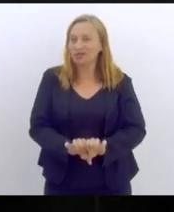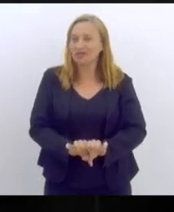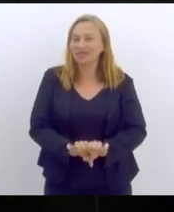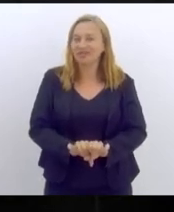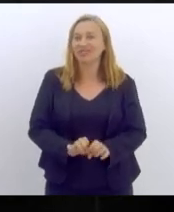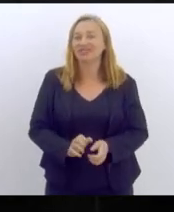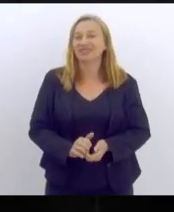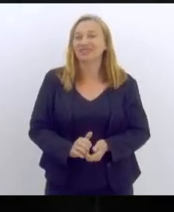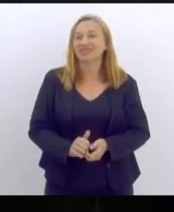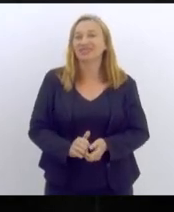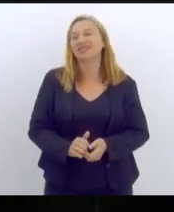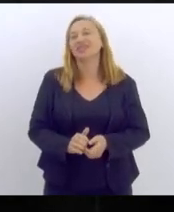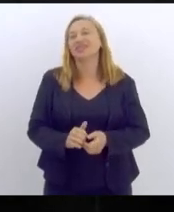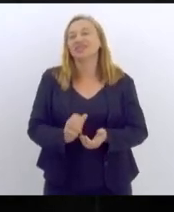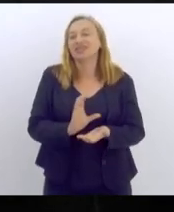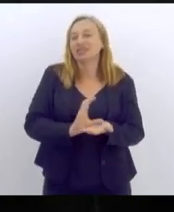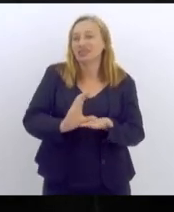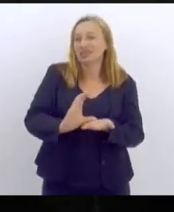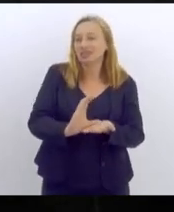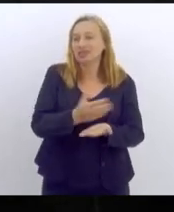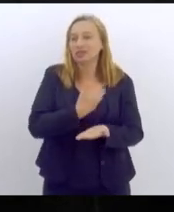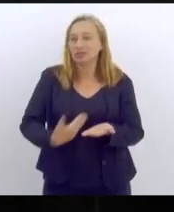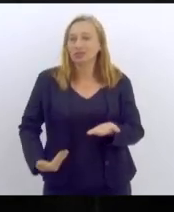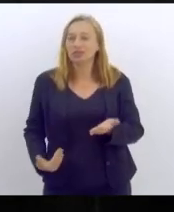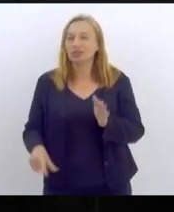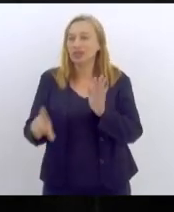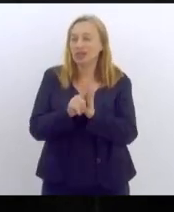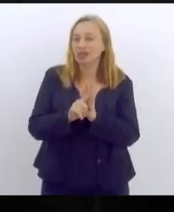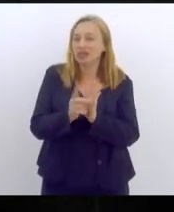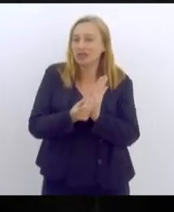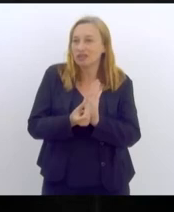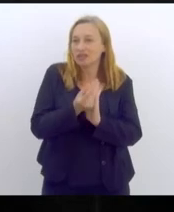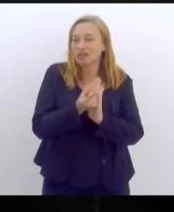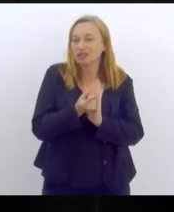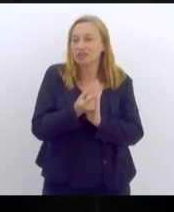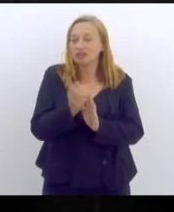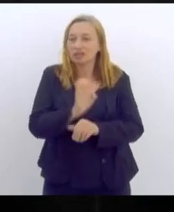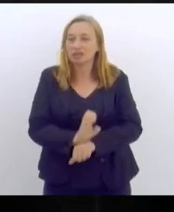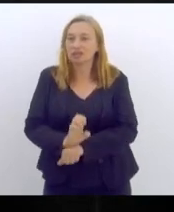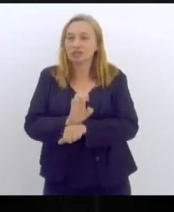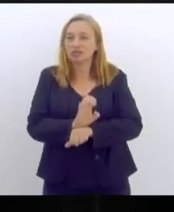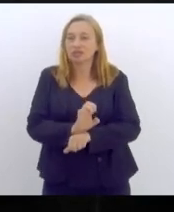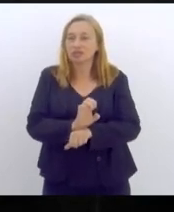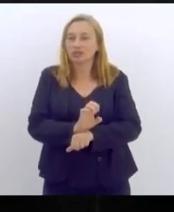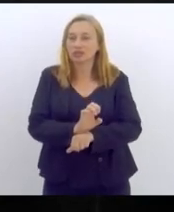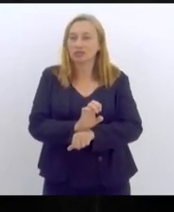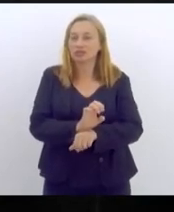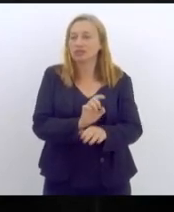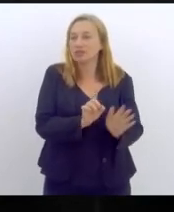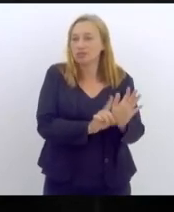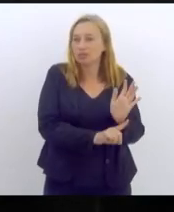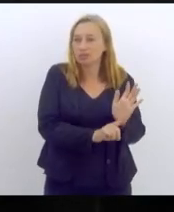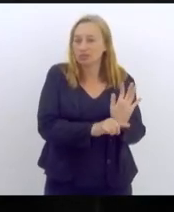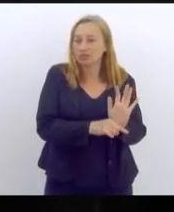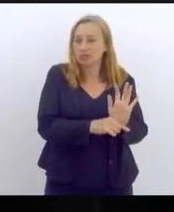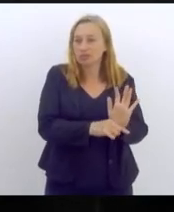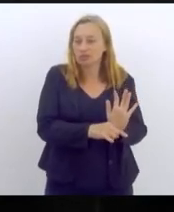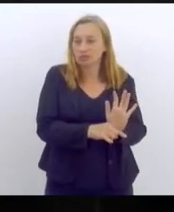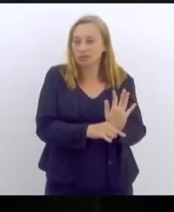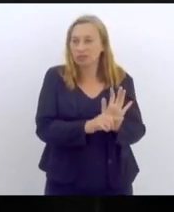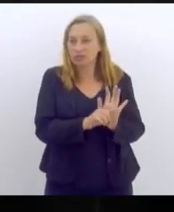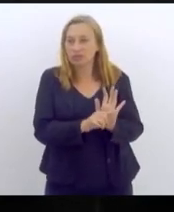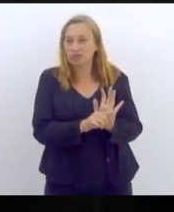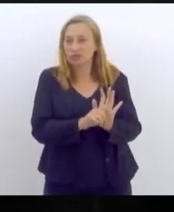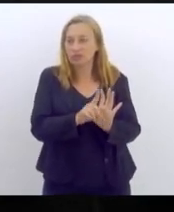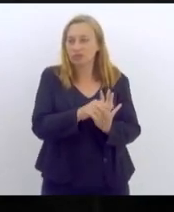recursos públicos na lei orçamentária do Estado sejam os menos favorecidos e os